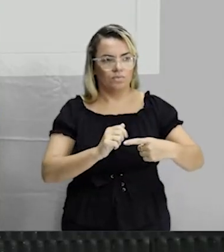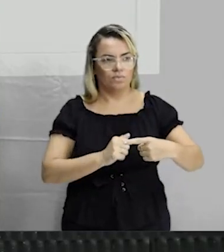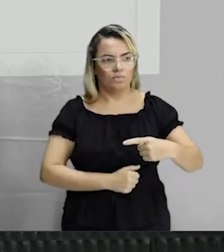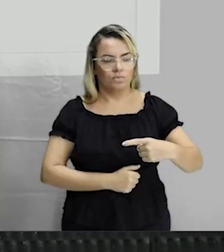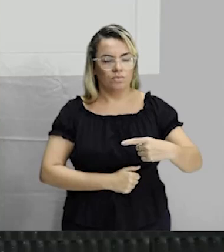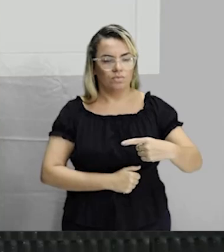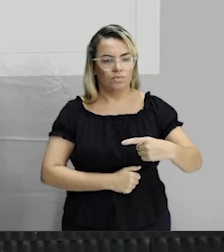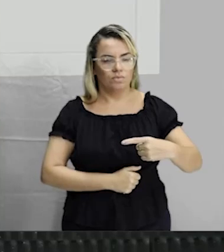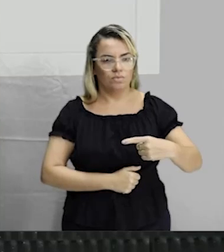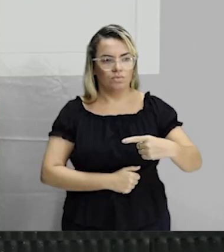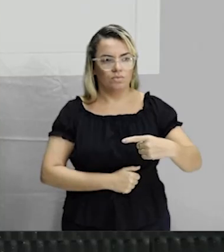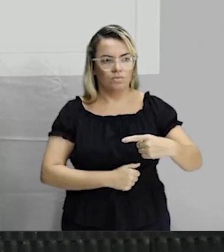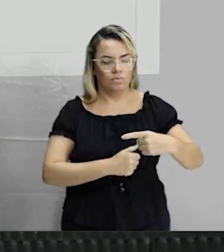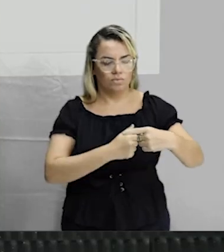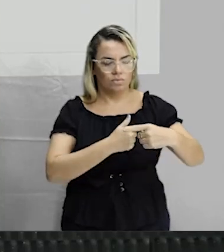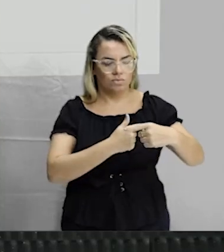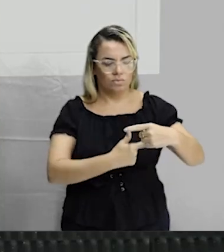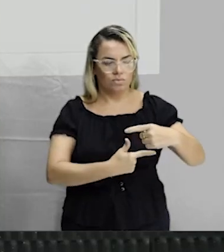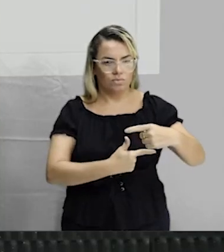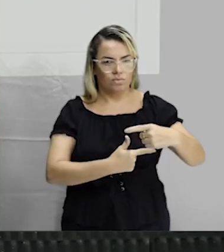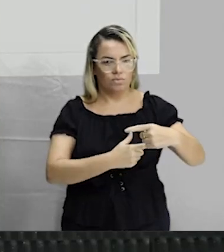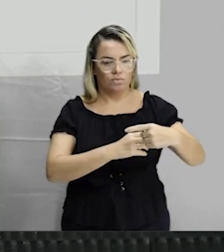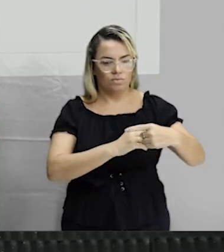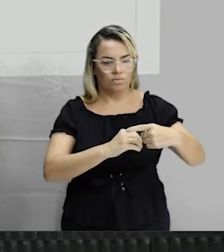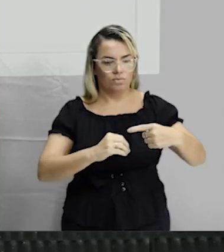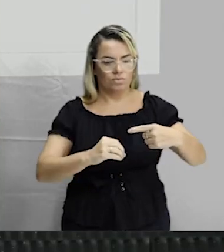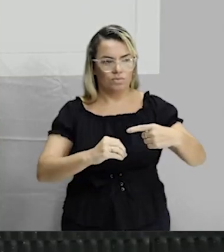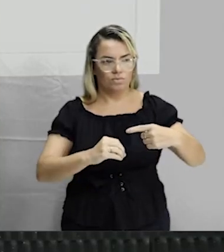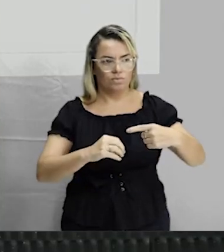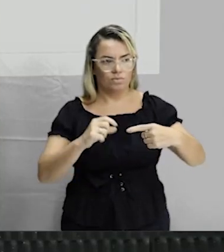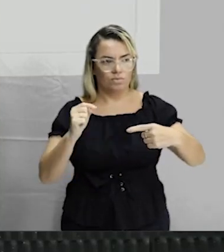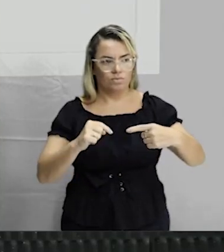dividido por 2.000.